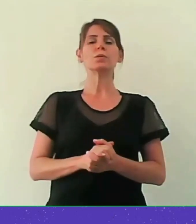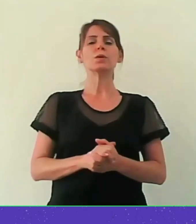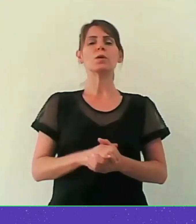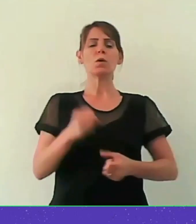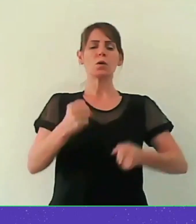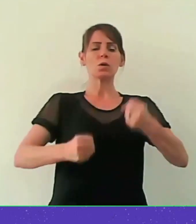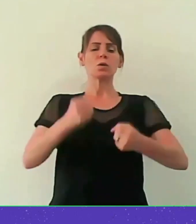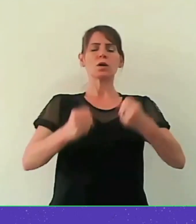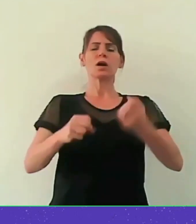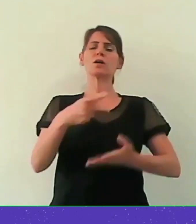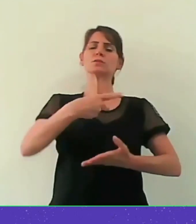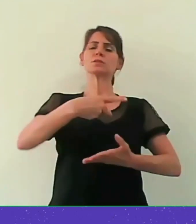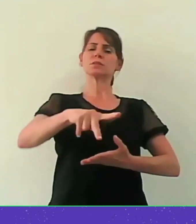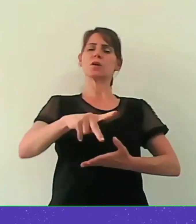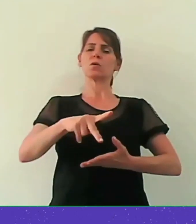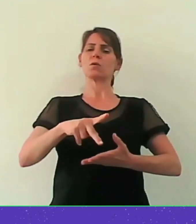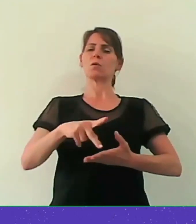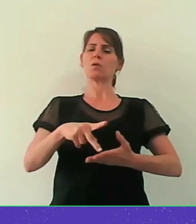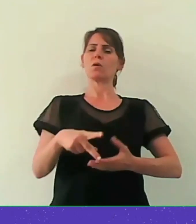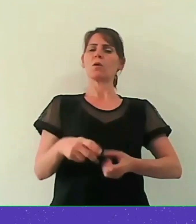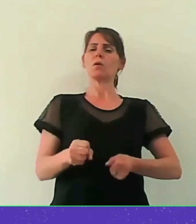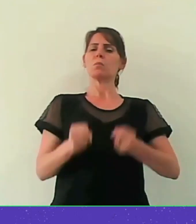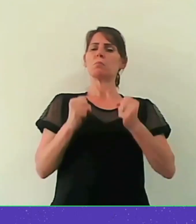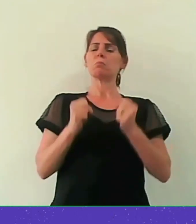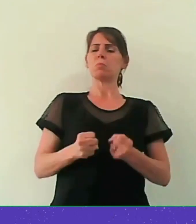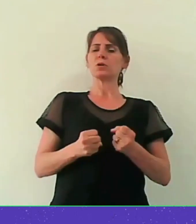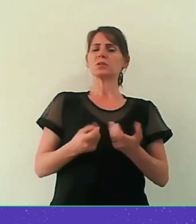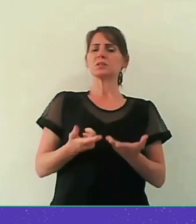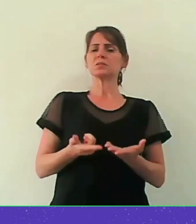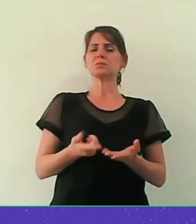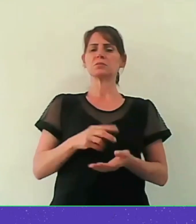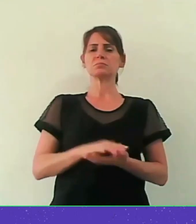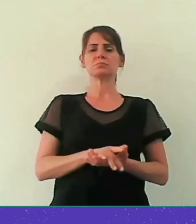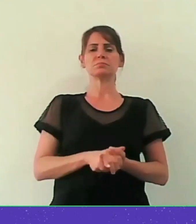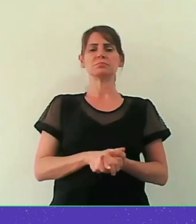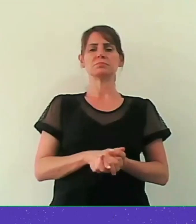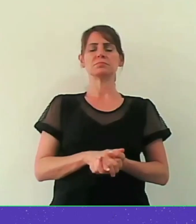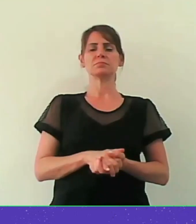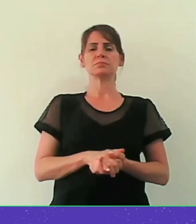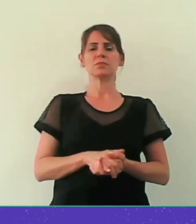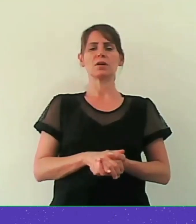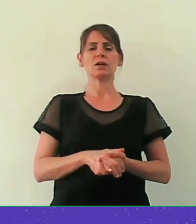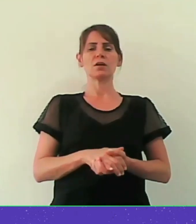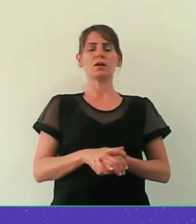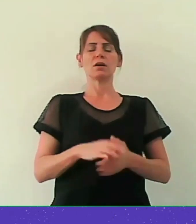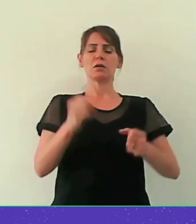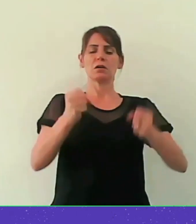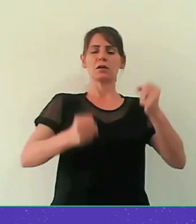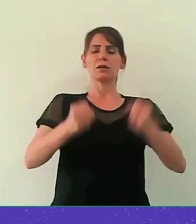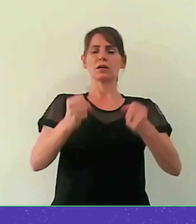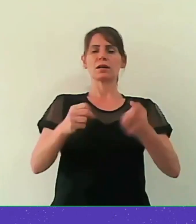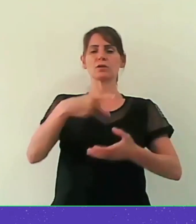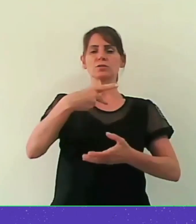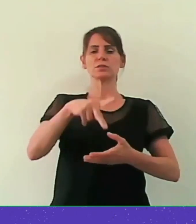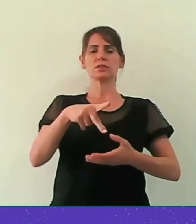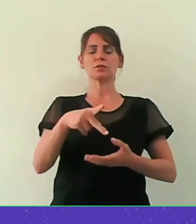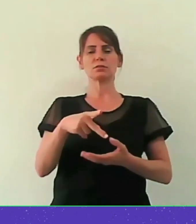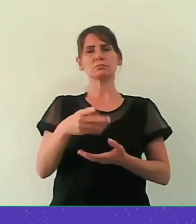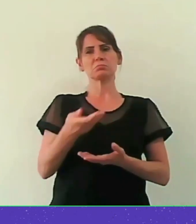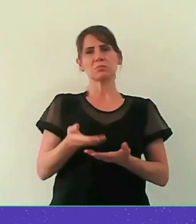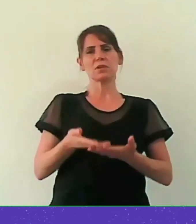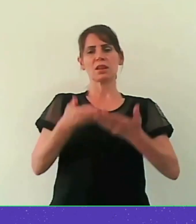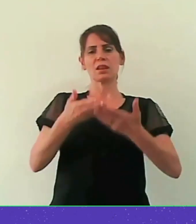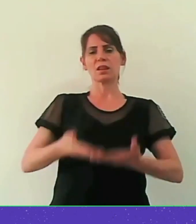o motor do seu carro, de executar o trabalho? Se o seu carro é leve, um carro, né,